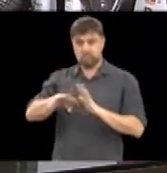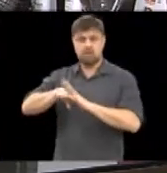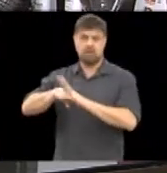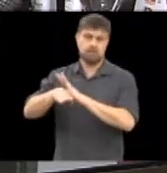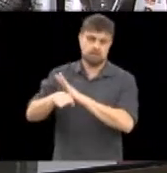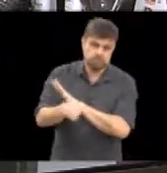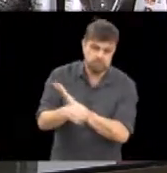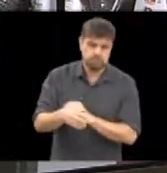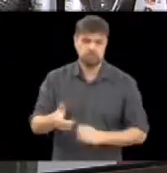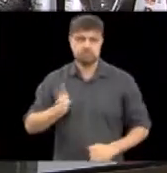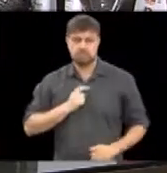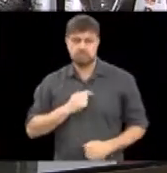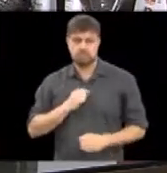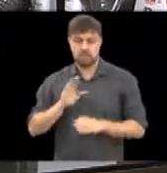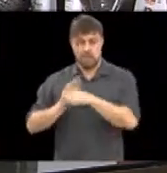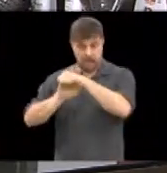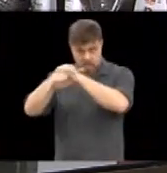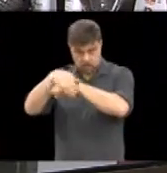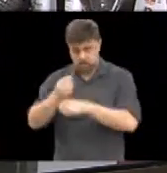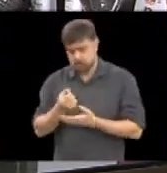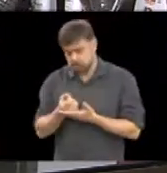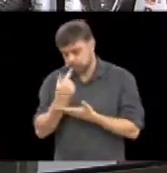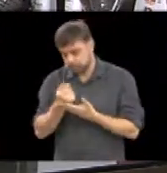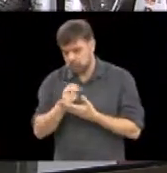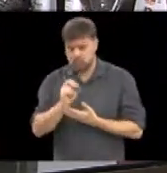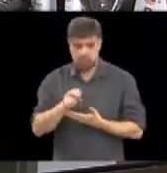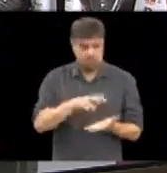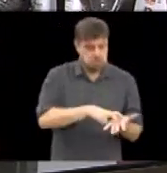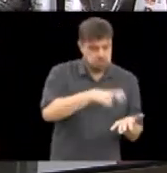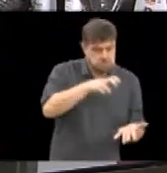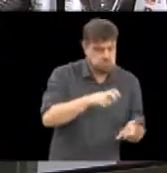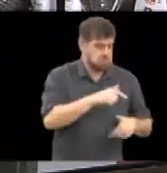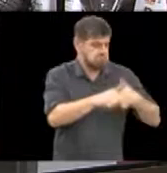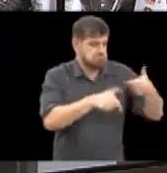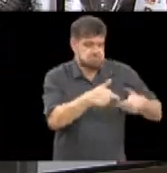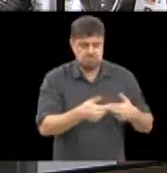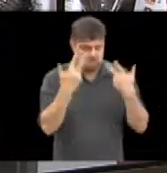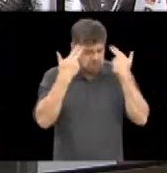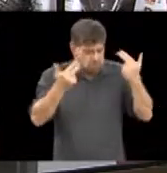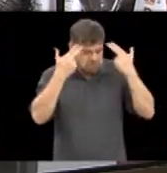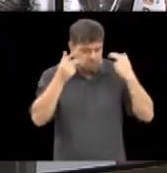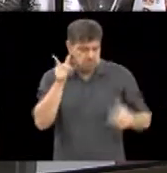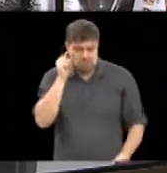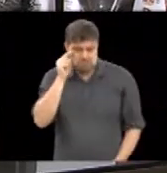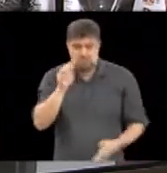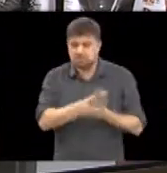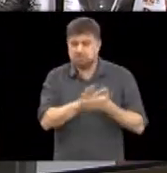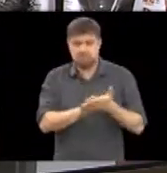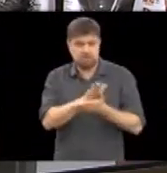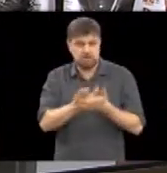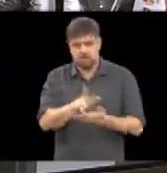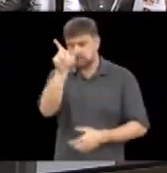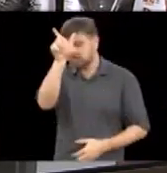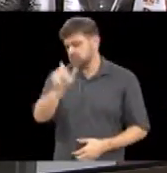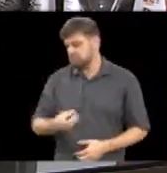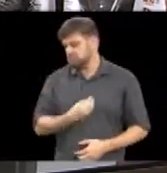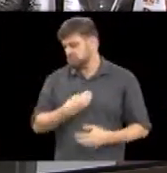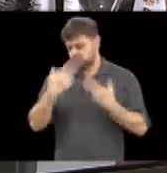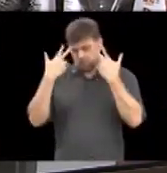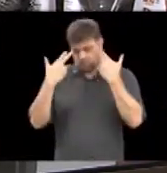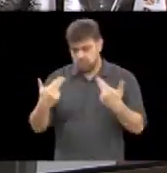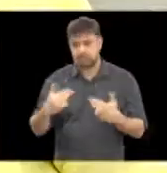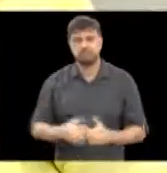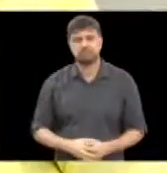que se acostumam mais a tomar à noite, ou de manhã mesmo tomando e trabalhar, não dá sono, então a pessoa convive com